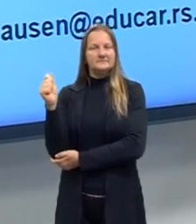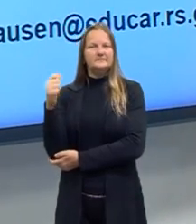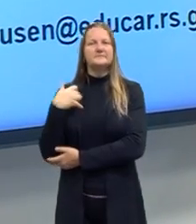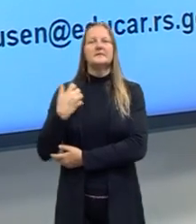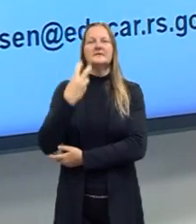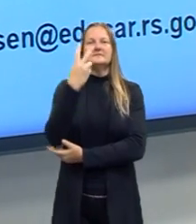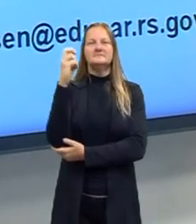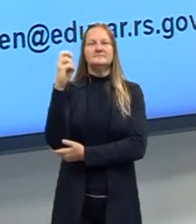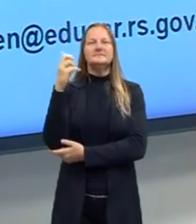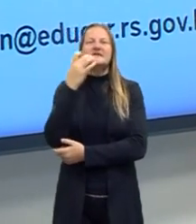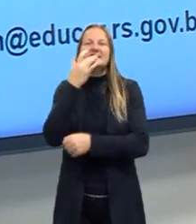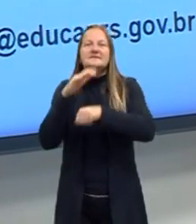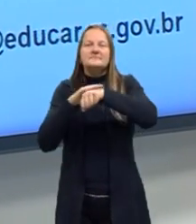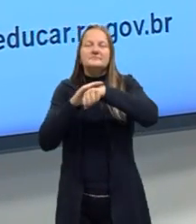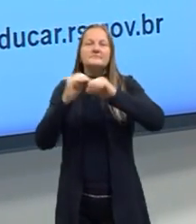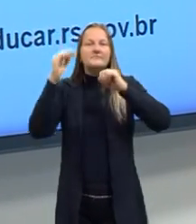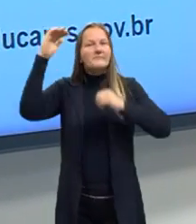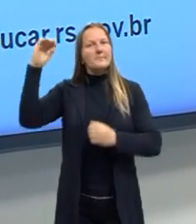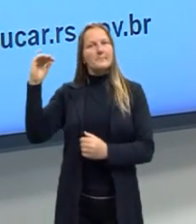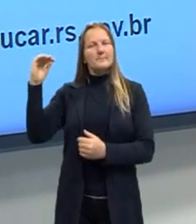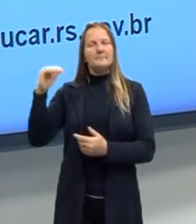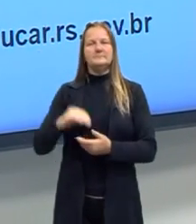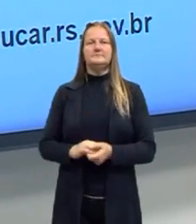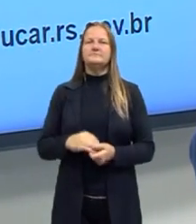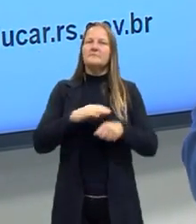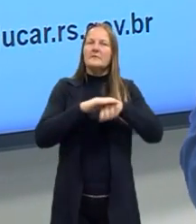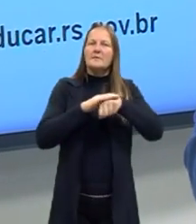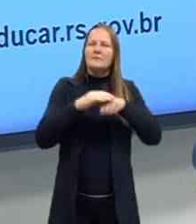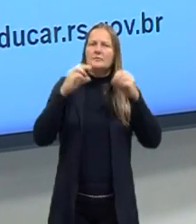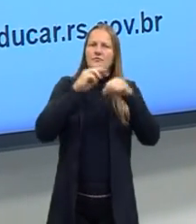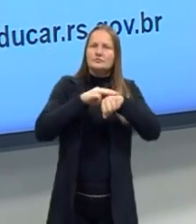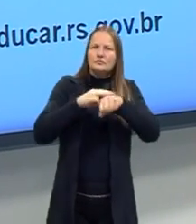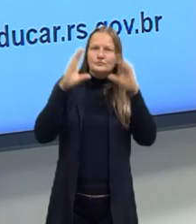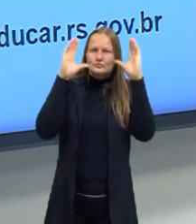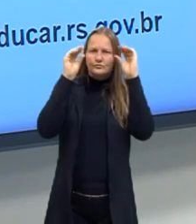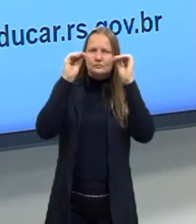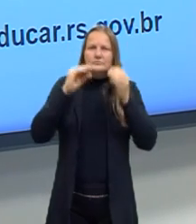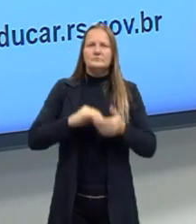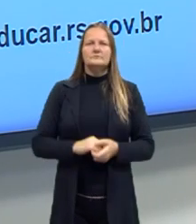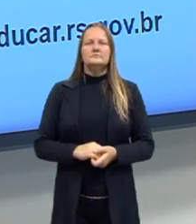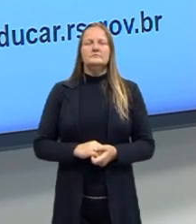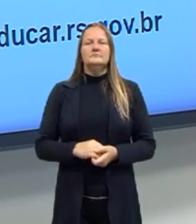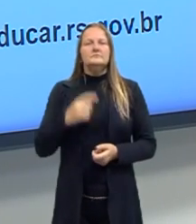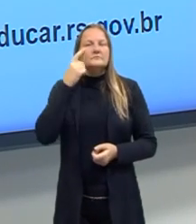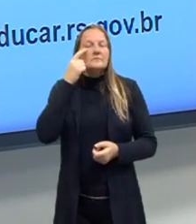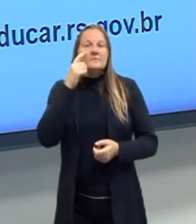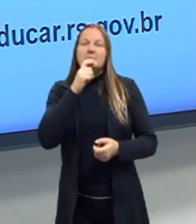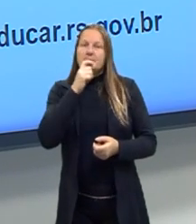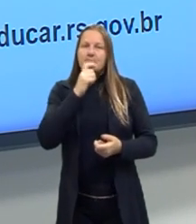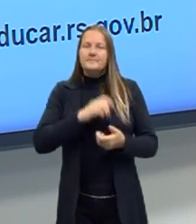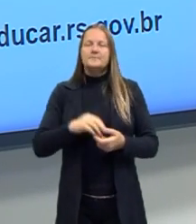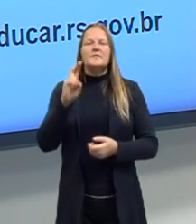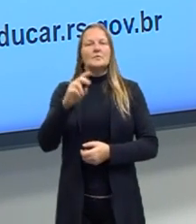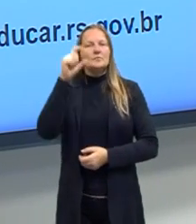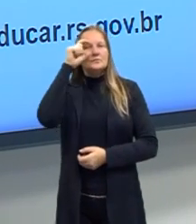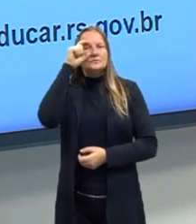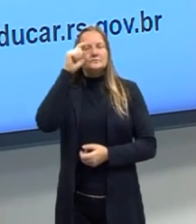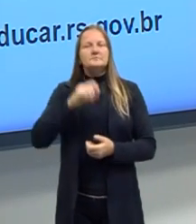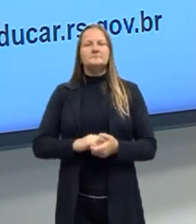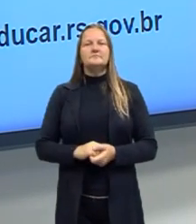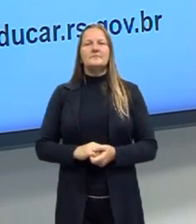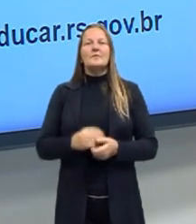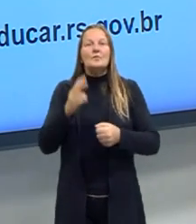sou branca de baixa estatura cabelos castanhos escuros olhos verdes uso óculos